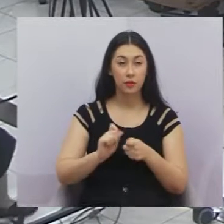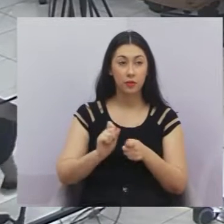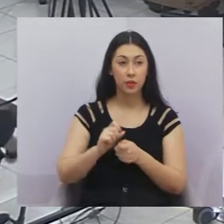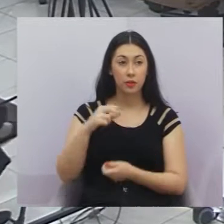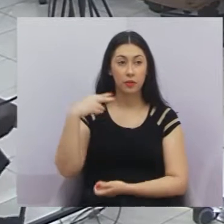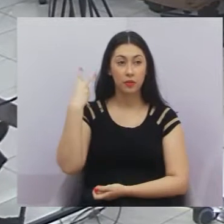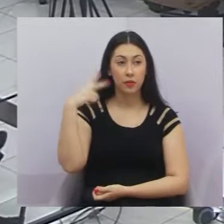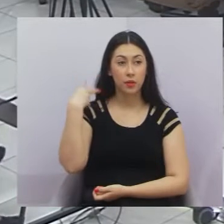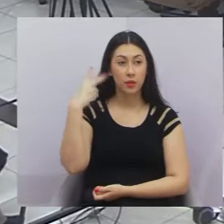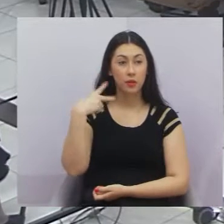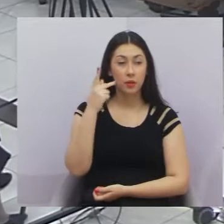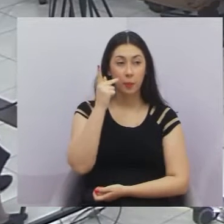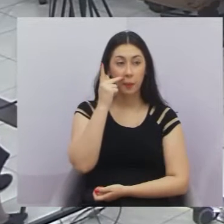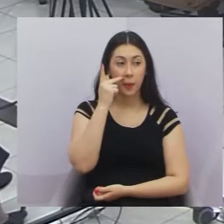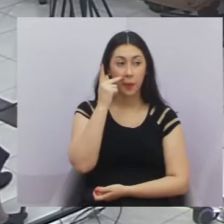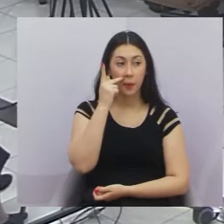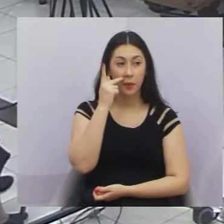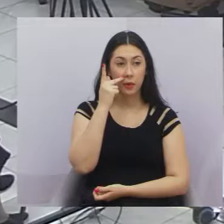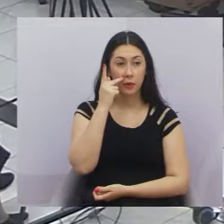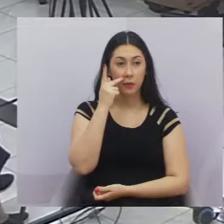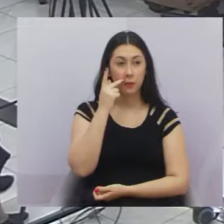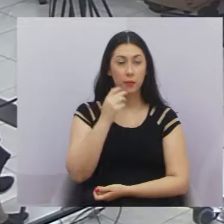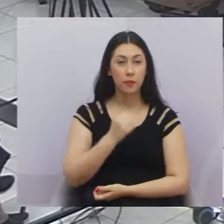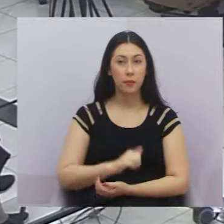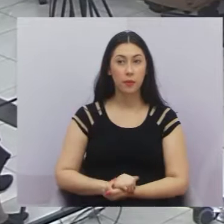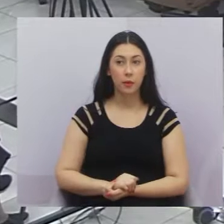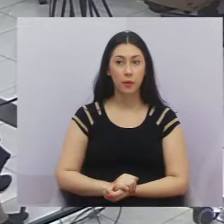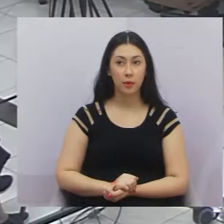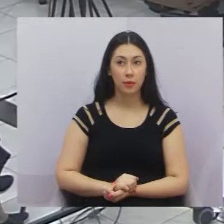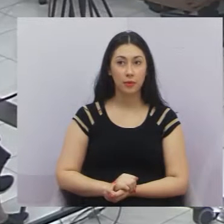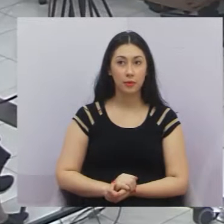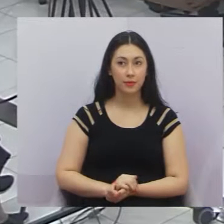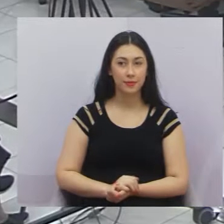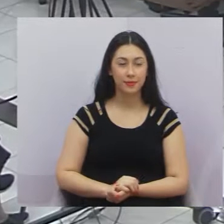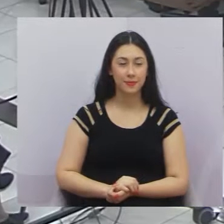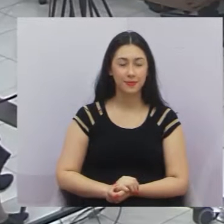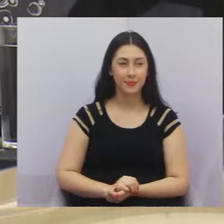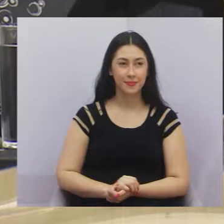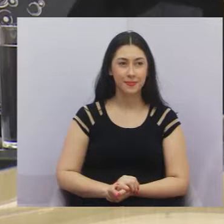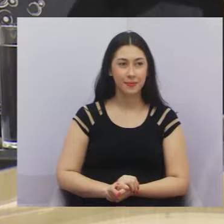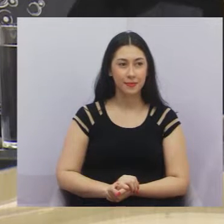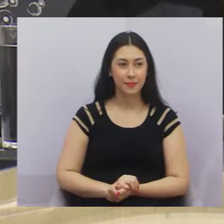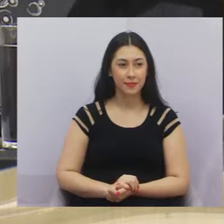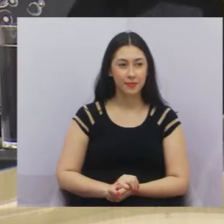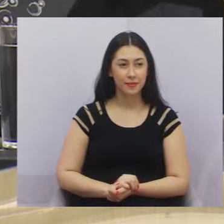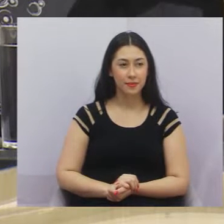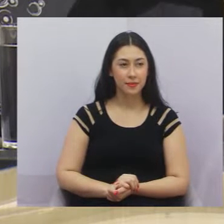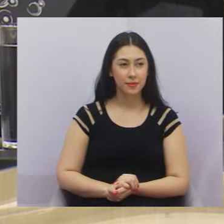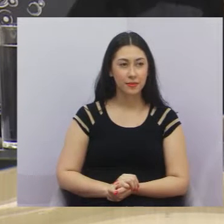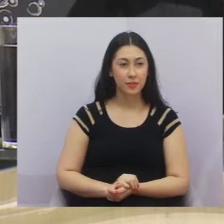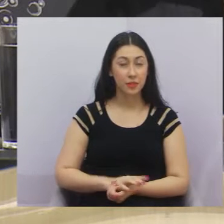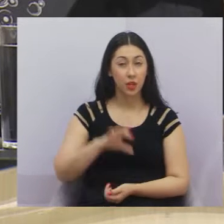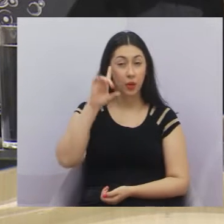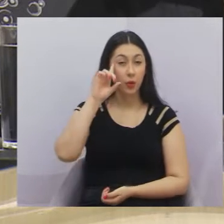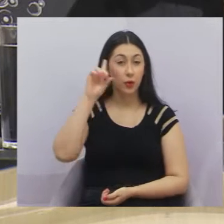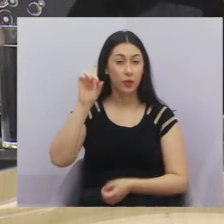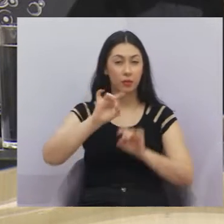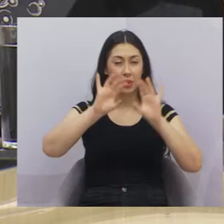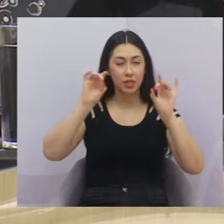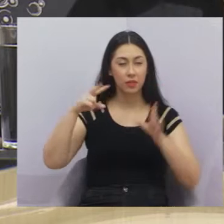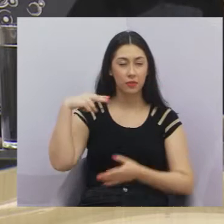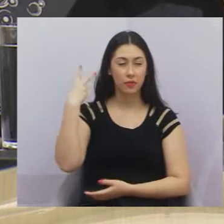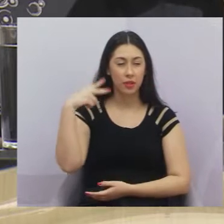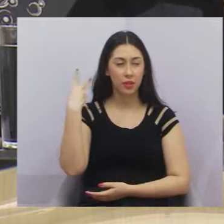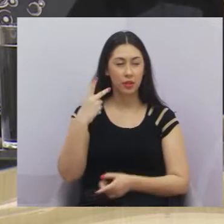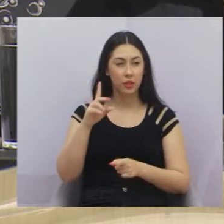Paulinho do Esporte. Moção 479. Moção congratulatória por oportunidade do transcurso do Dia do Vereador,